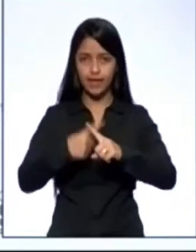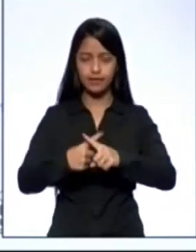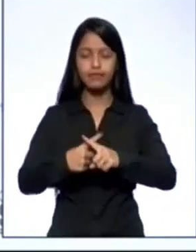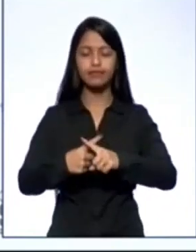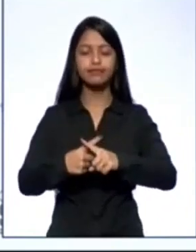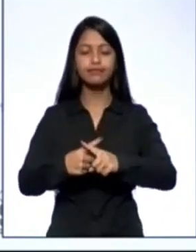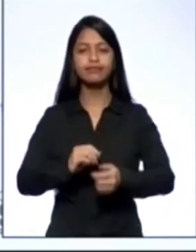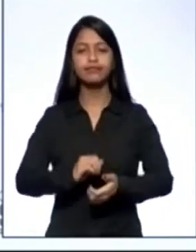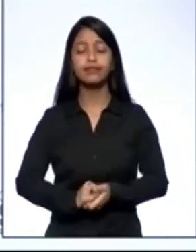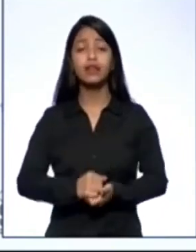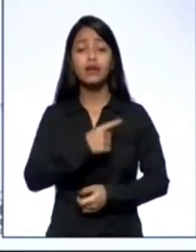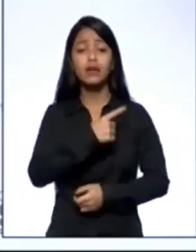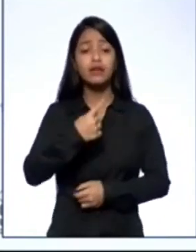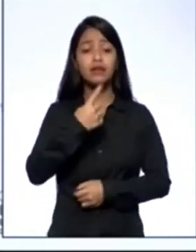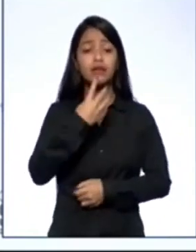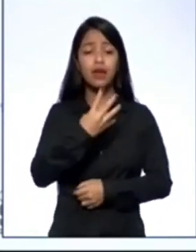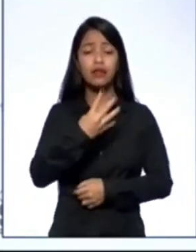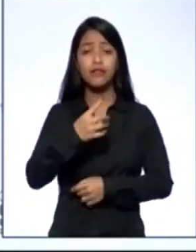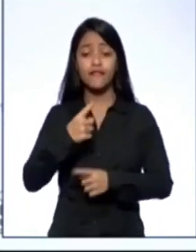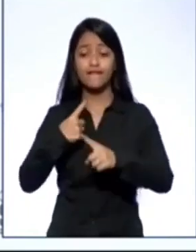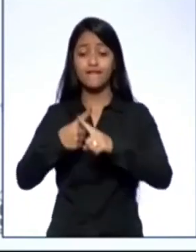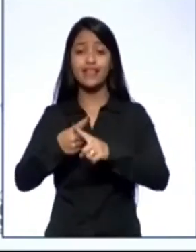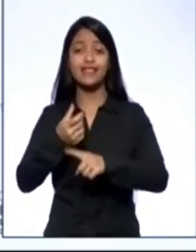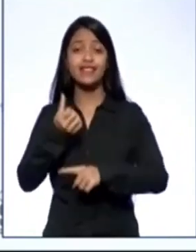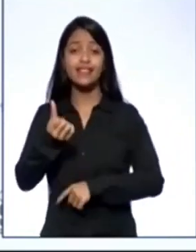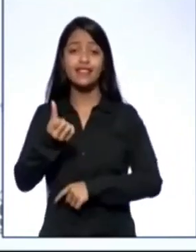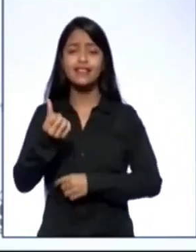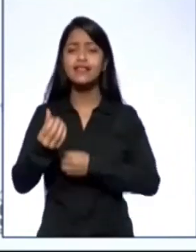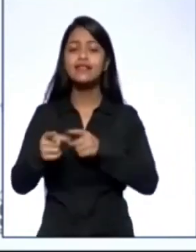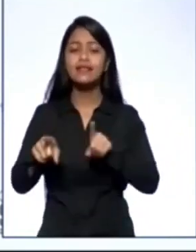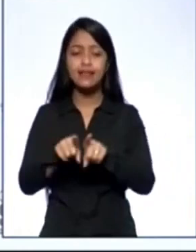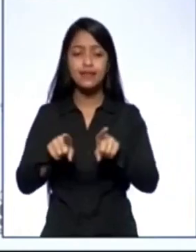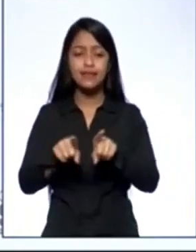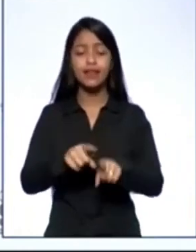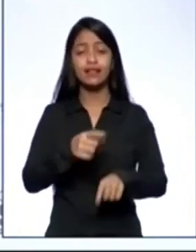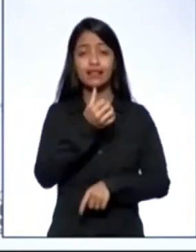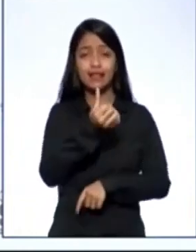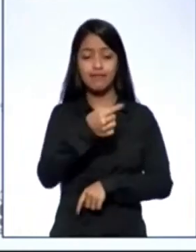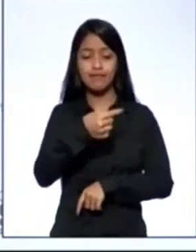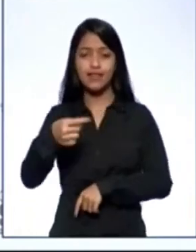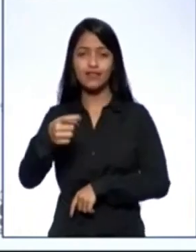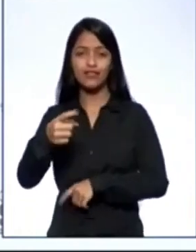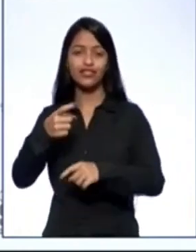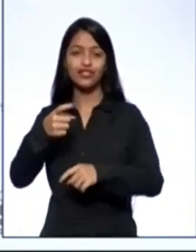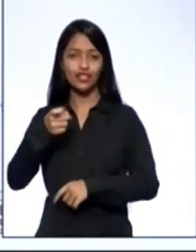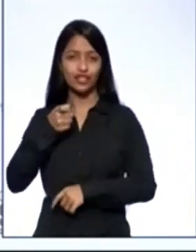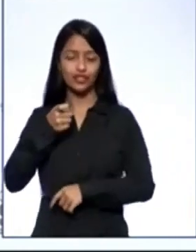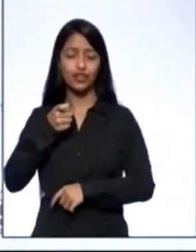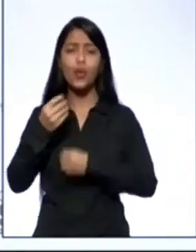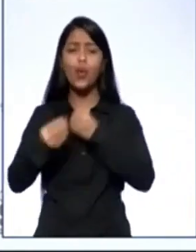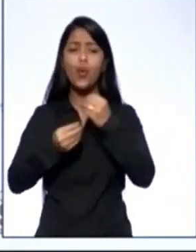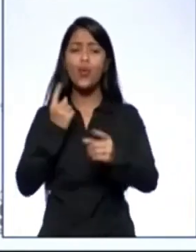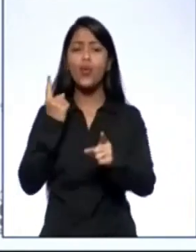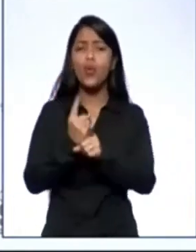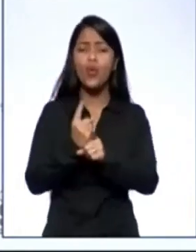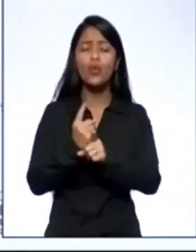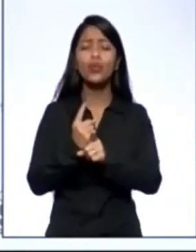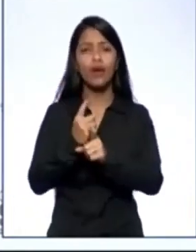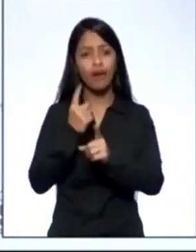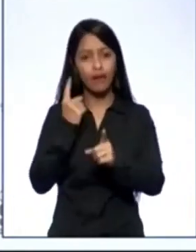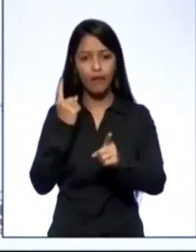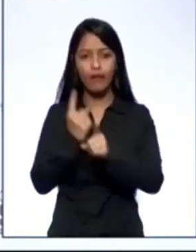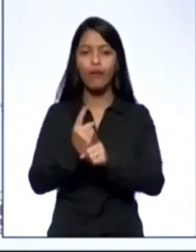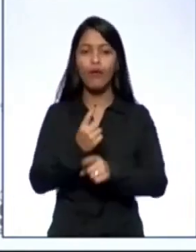tranquilo - 4 x 6 e por menos seis distributiva você vai descobrir que vai dar